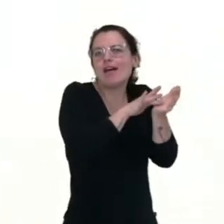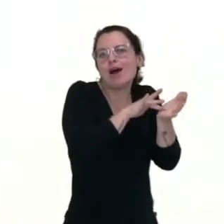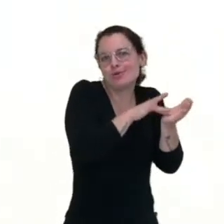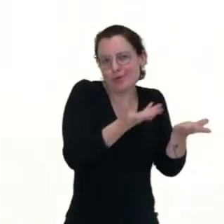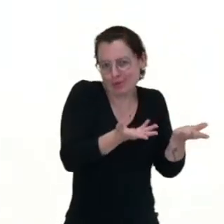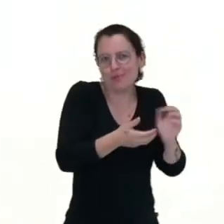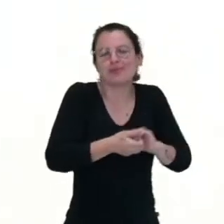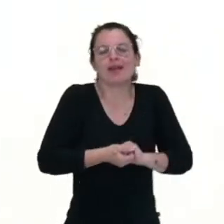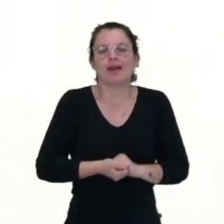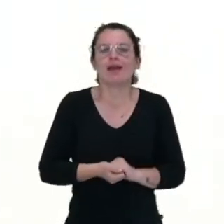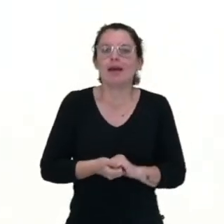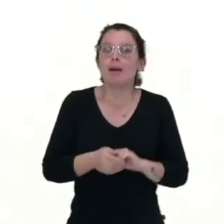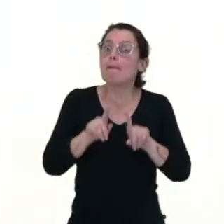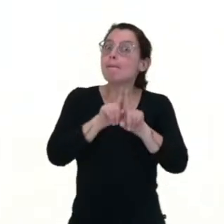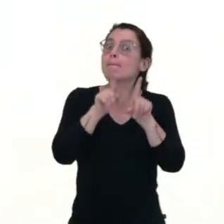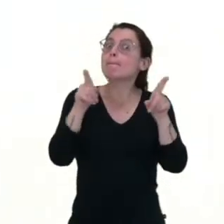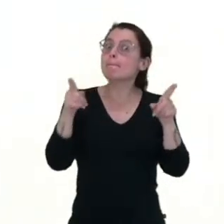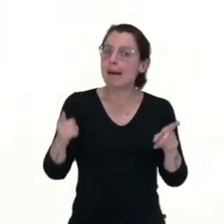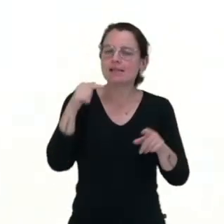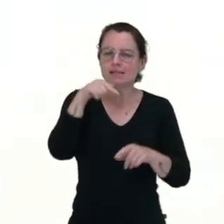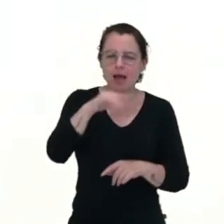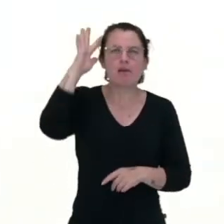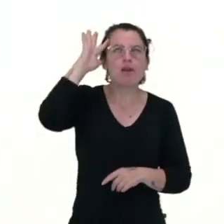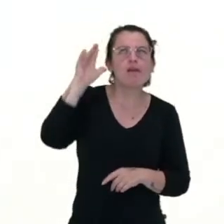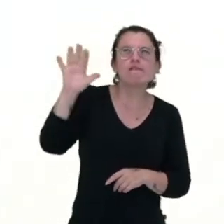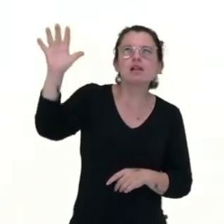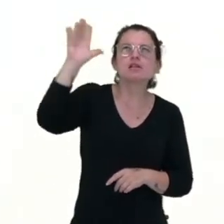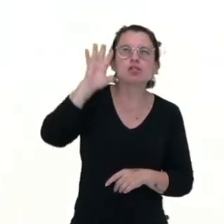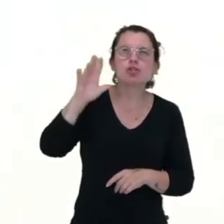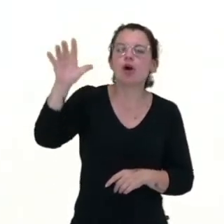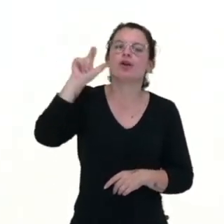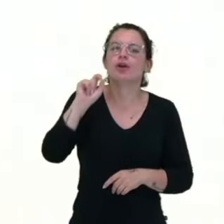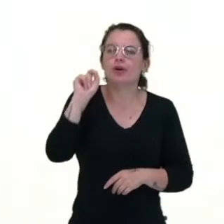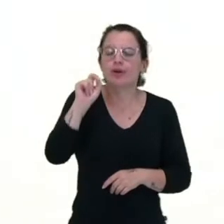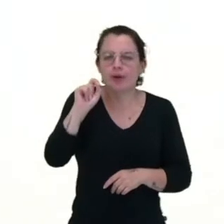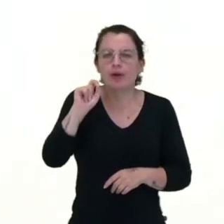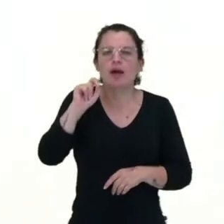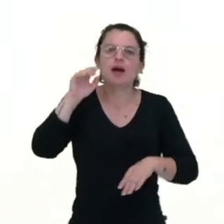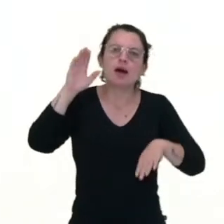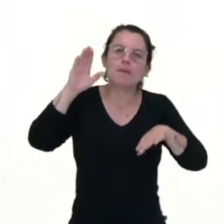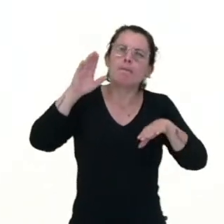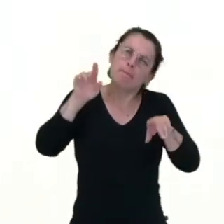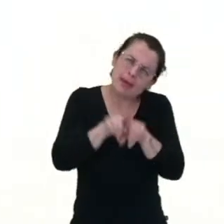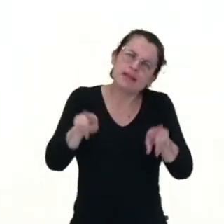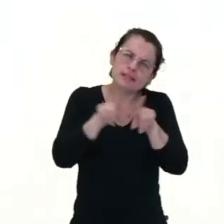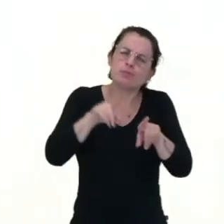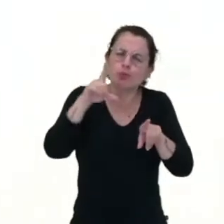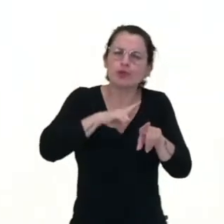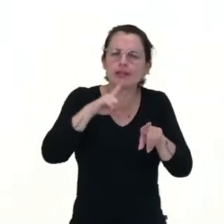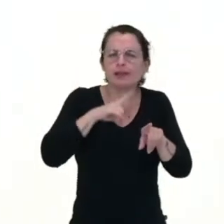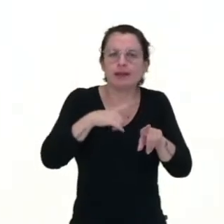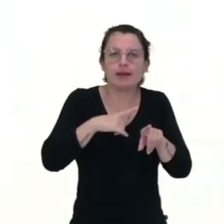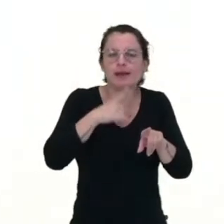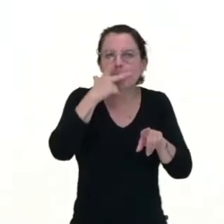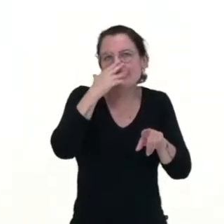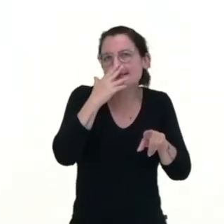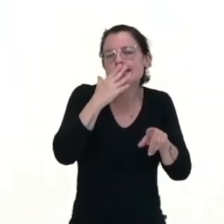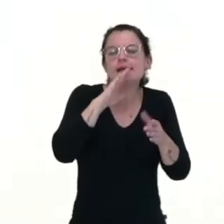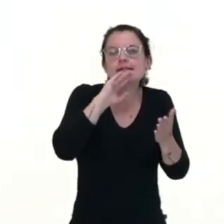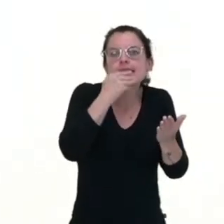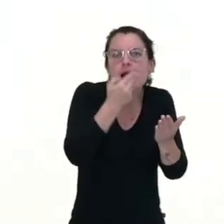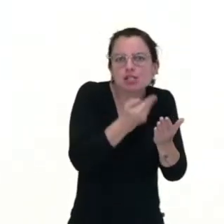No entanto, essas reflexões, mesmo que narrativas fantasiosas ou fictícias, elas são tratadas